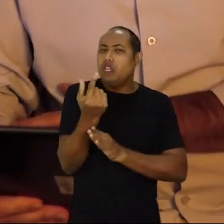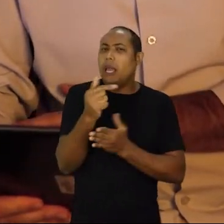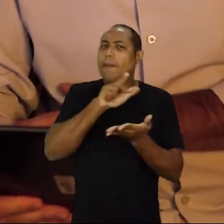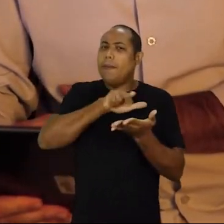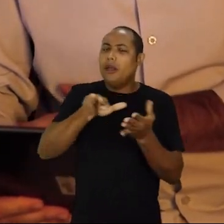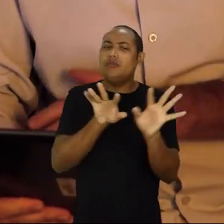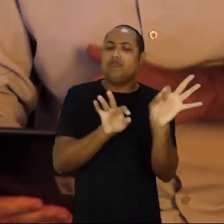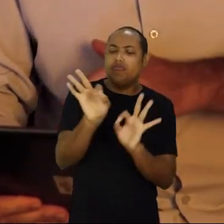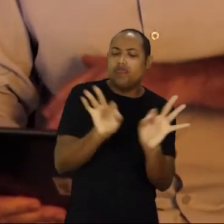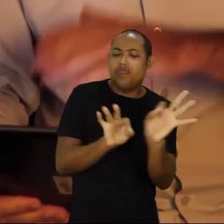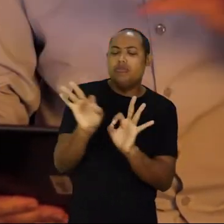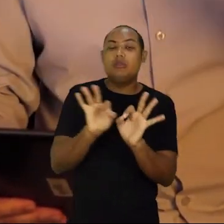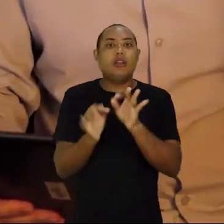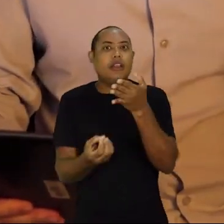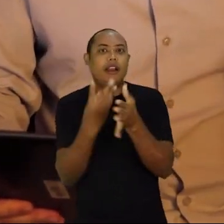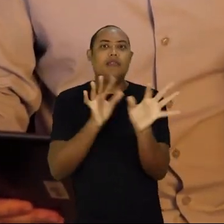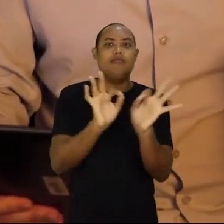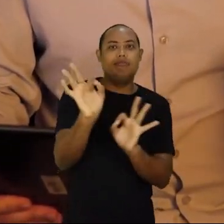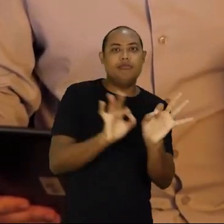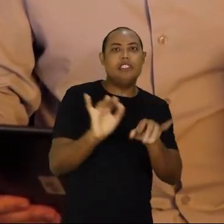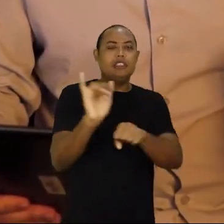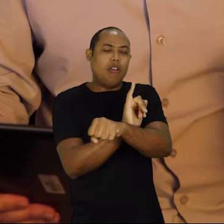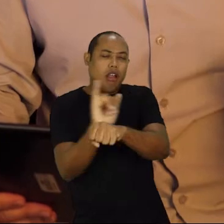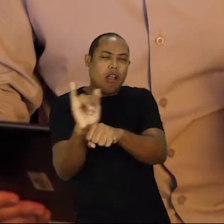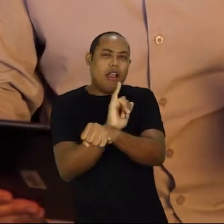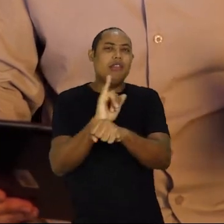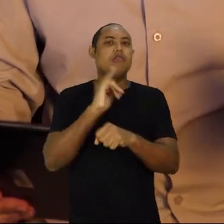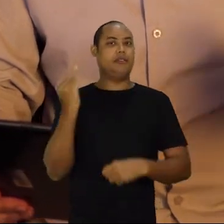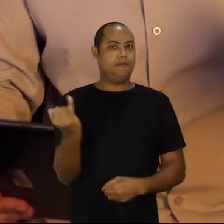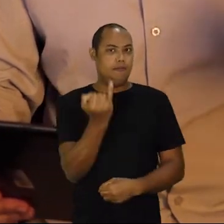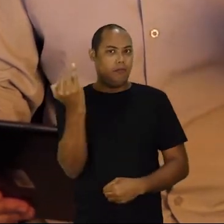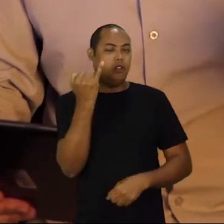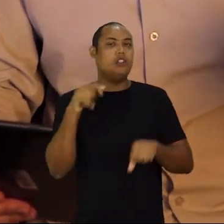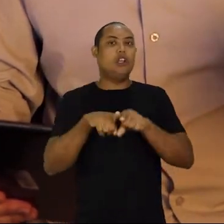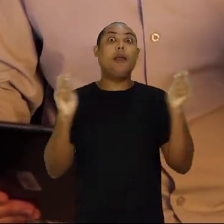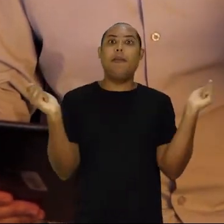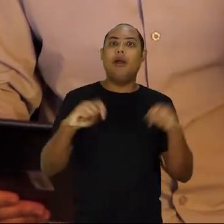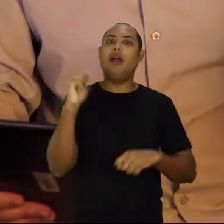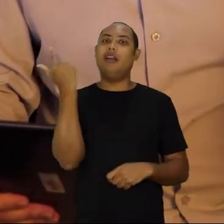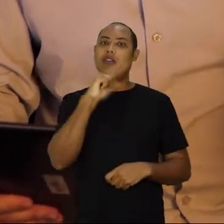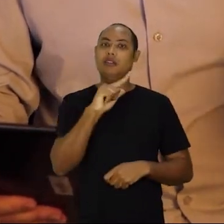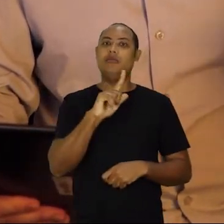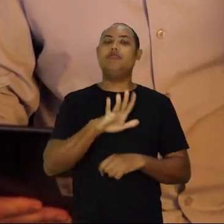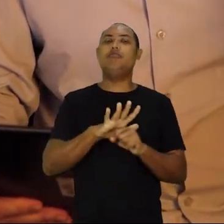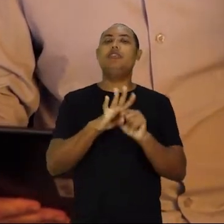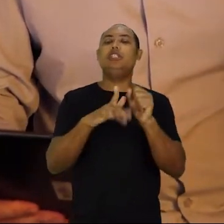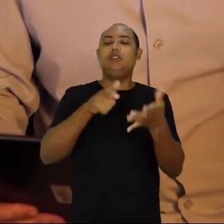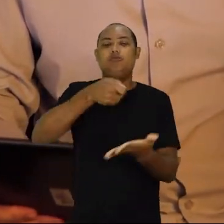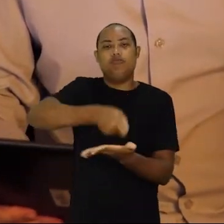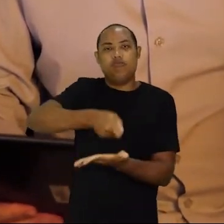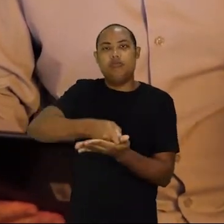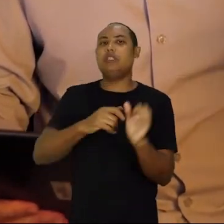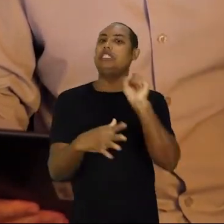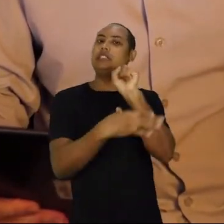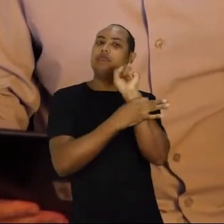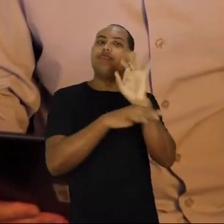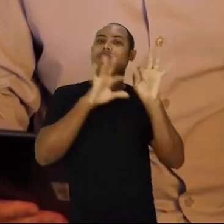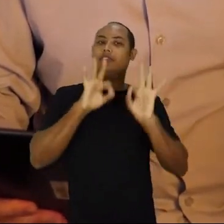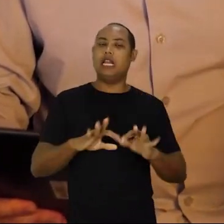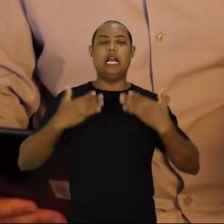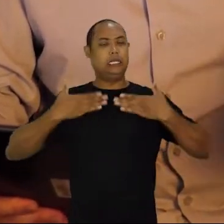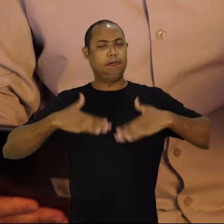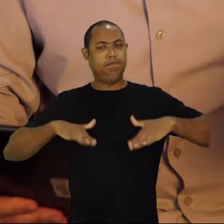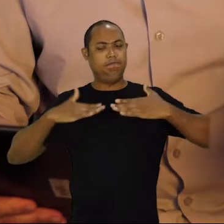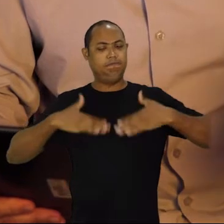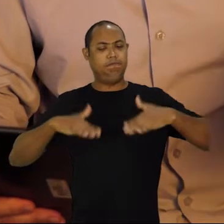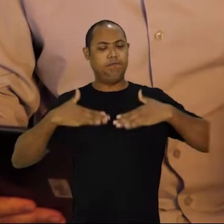possível. Por isso, dentro das nossas limitações orçamentárias, nós temos feito um conjunto de ações